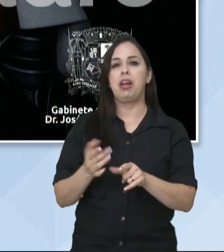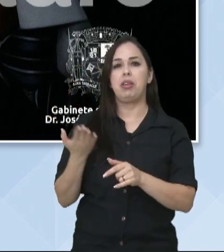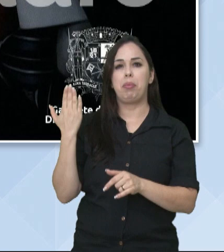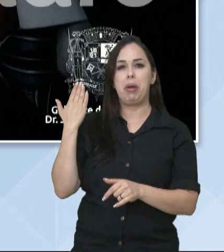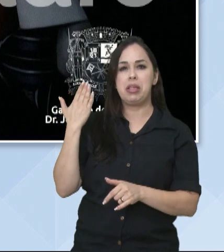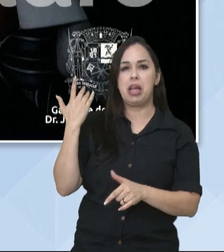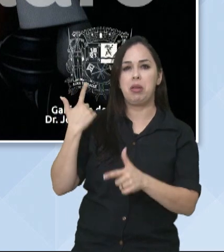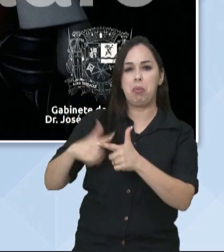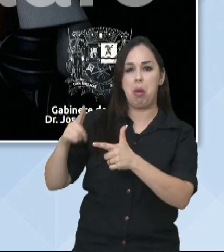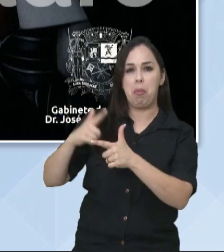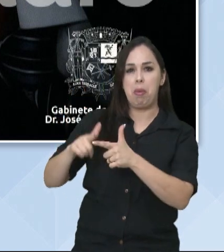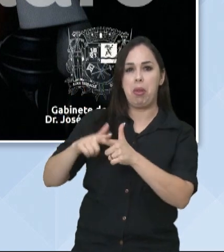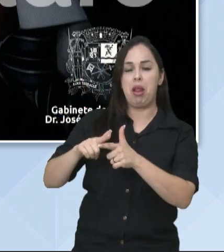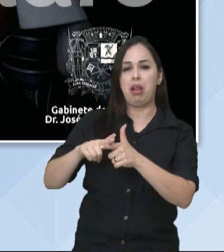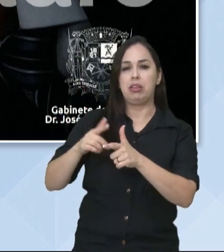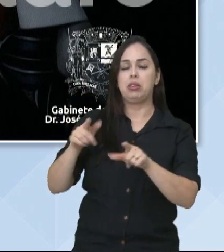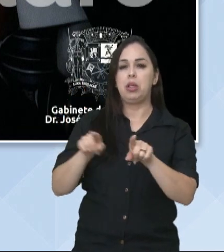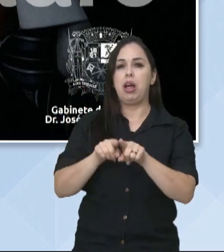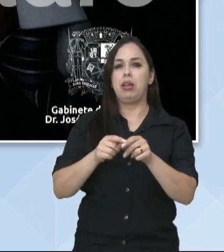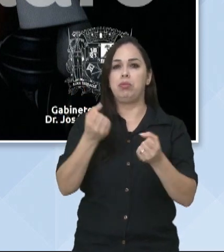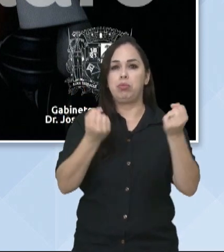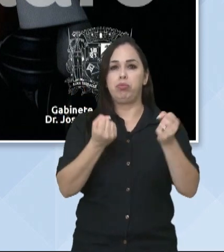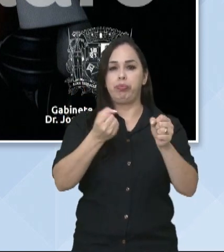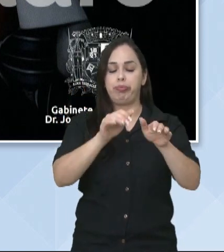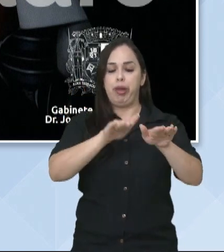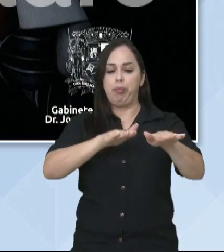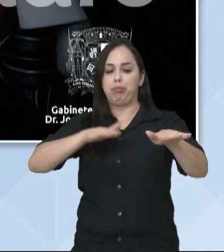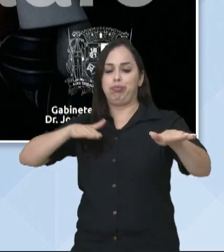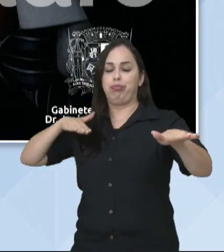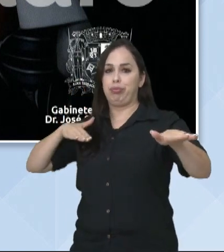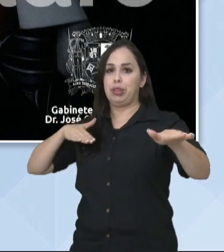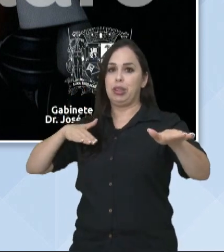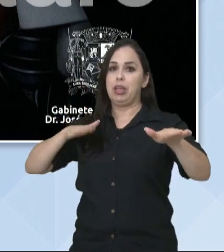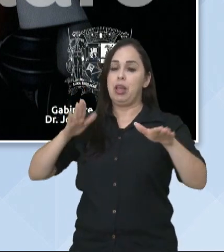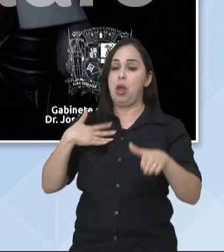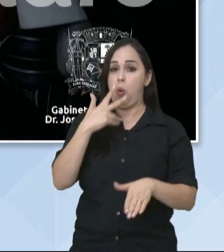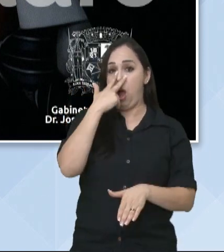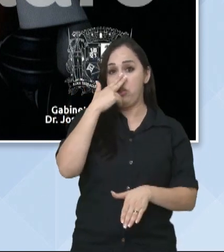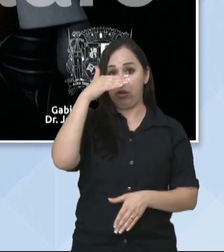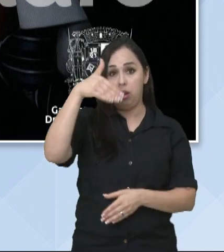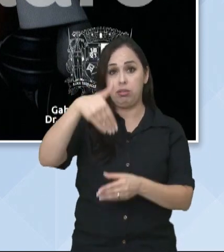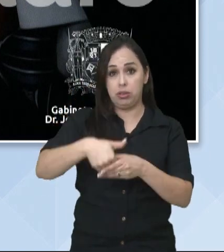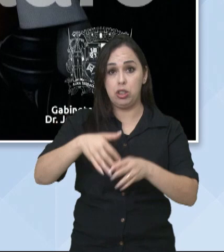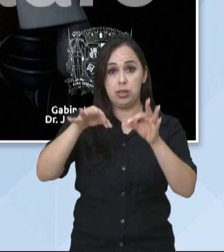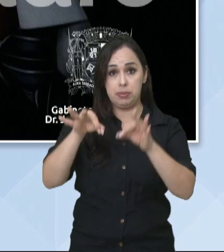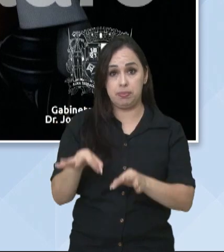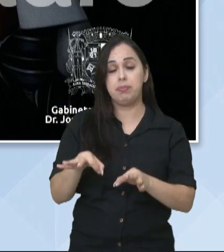nas rodovias. Então, eu acho que foi uma eleição justa,